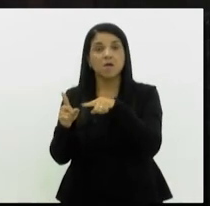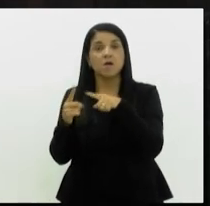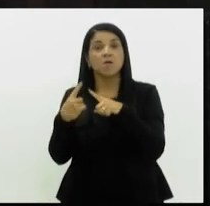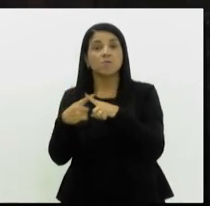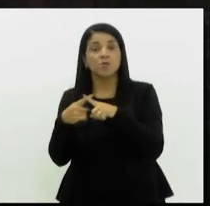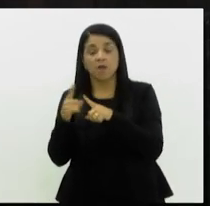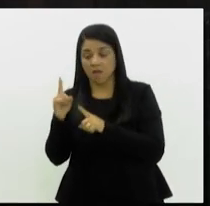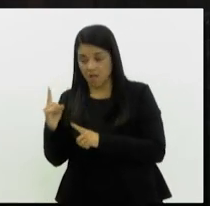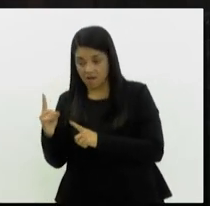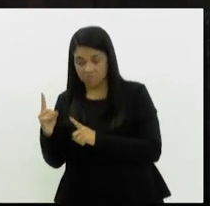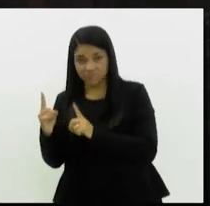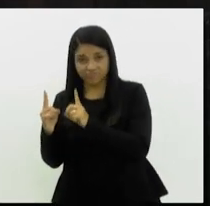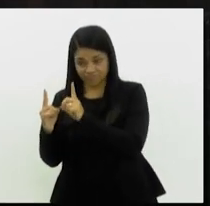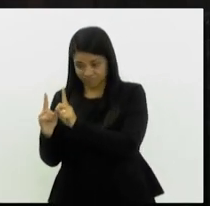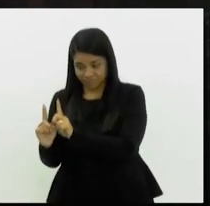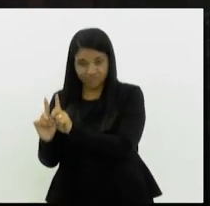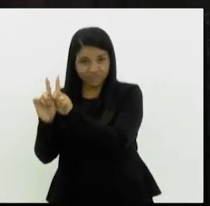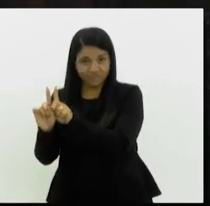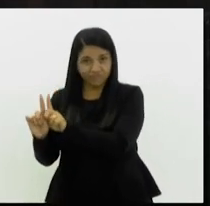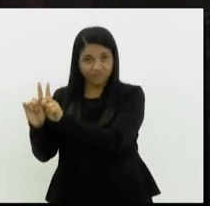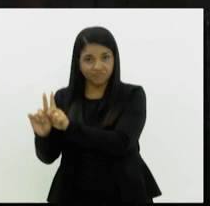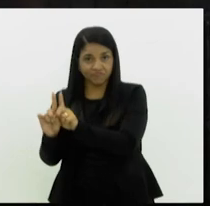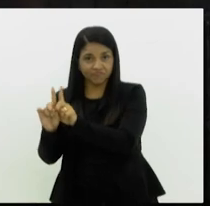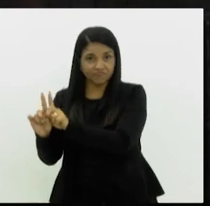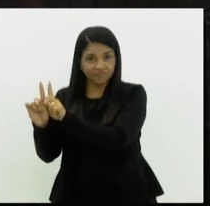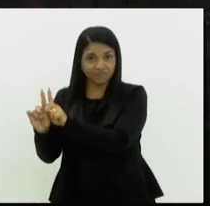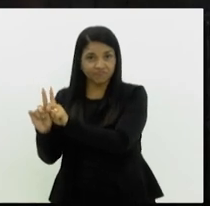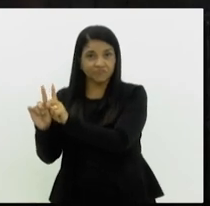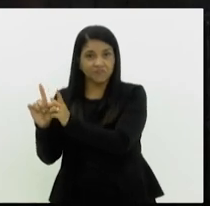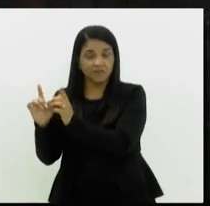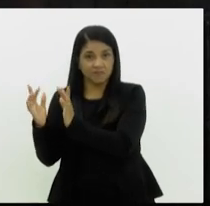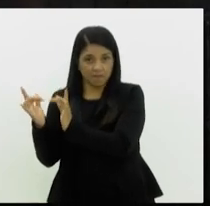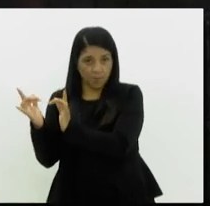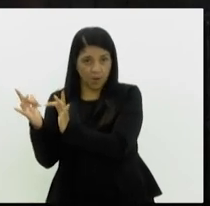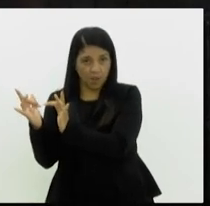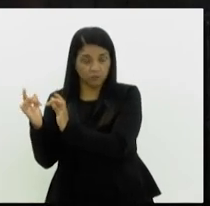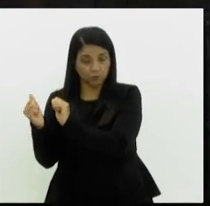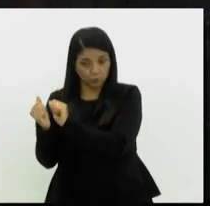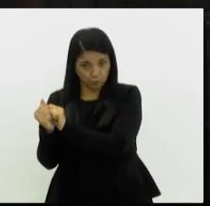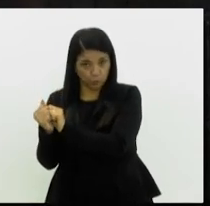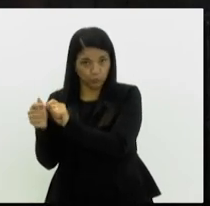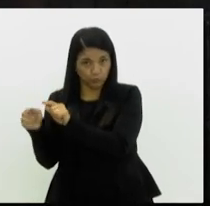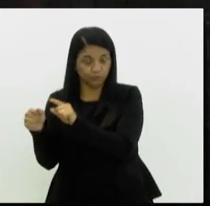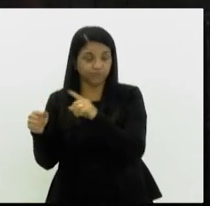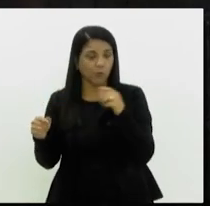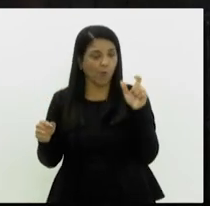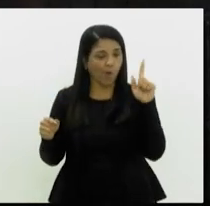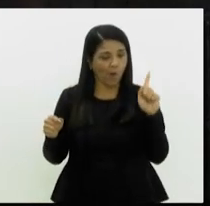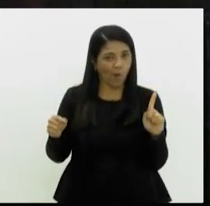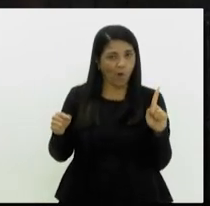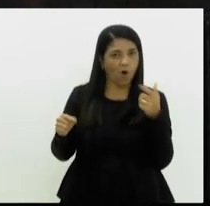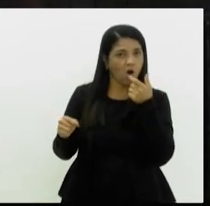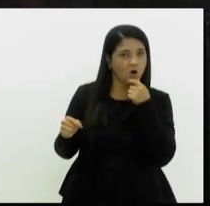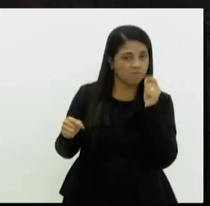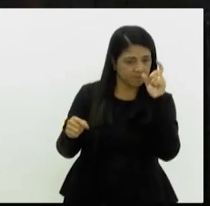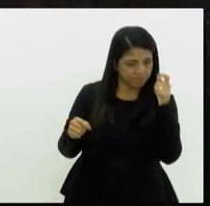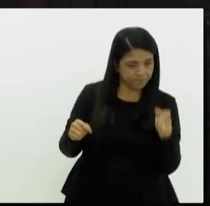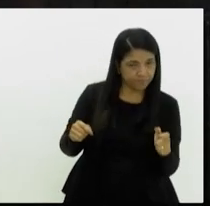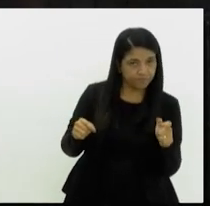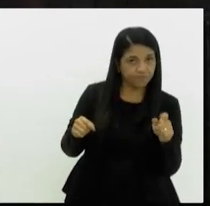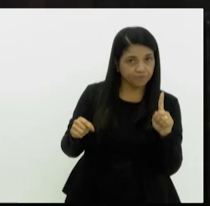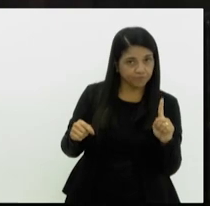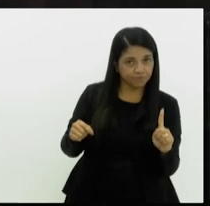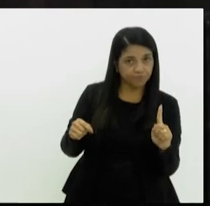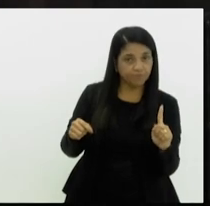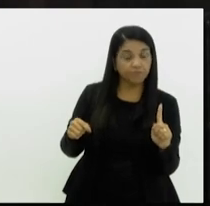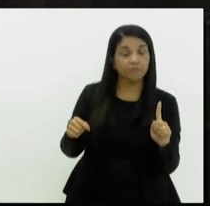ao seu namorado. Engraçado. É sempre comum as pessoas dizerem o seguinte, não, aceita-se a